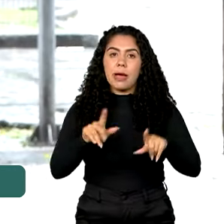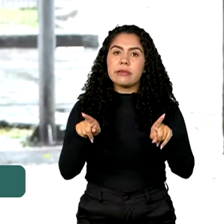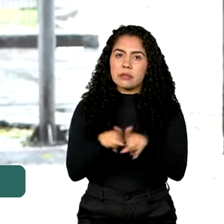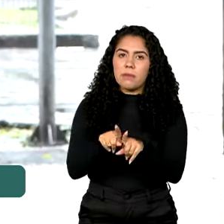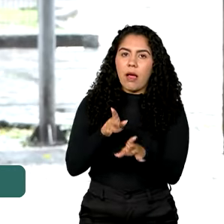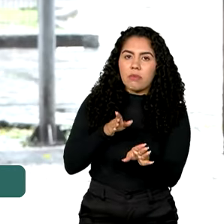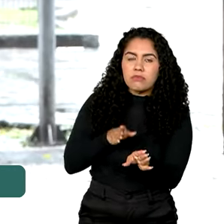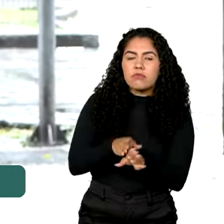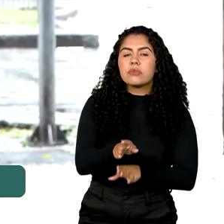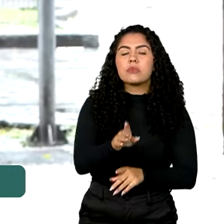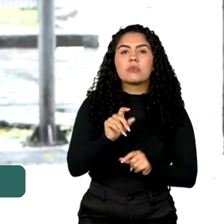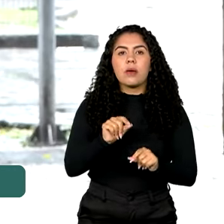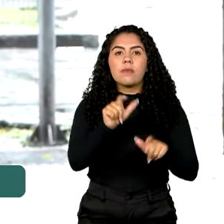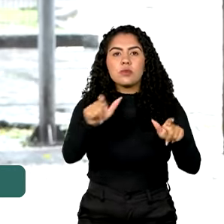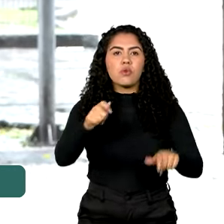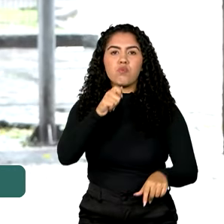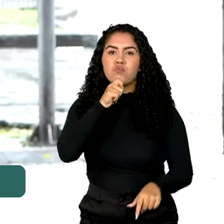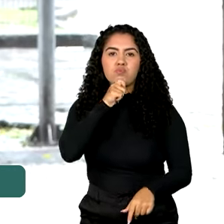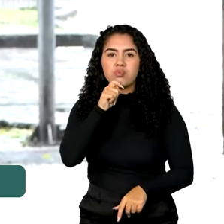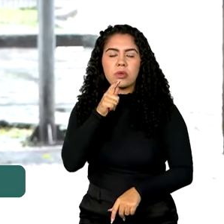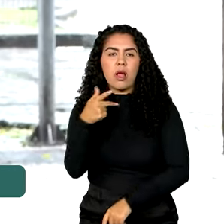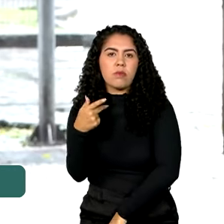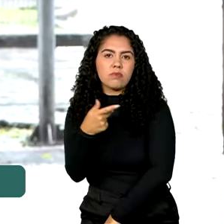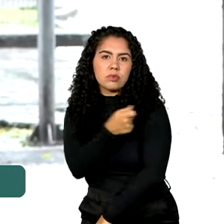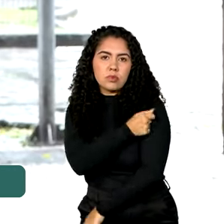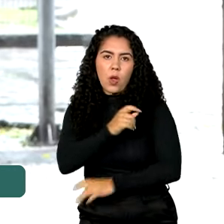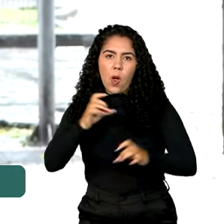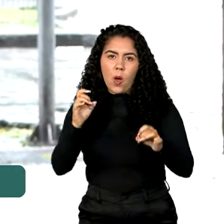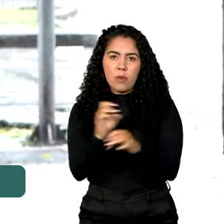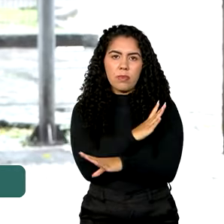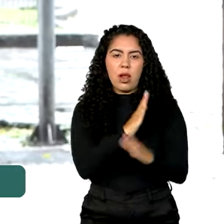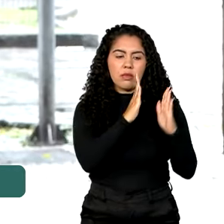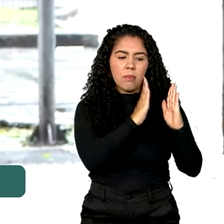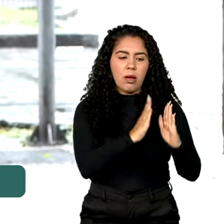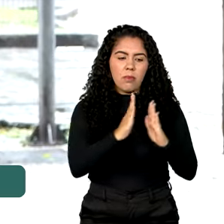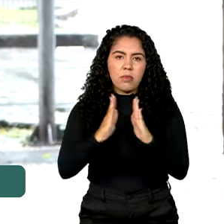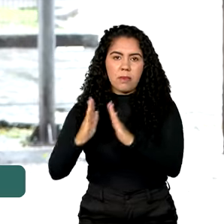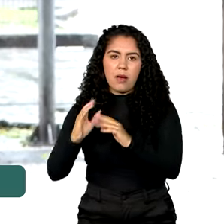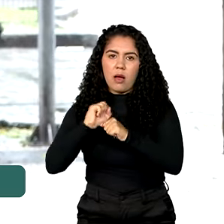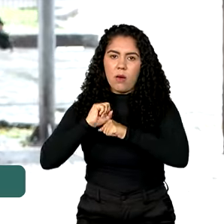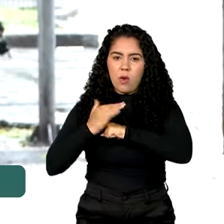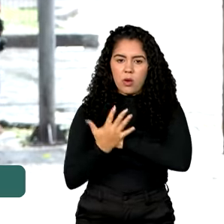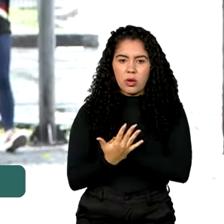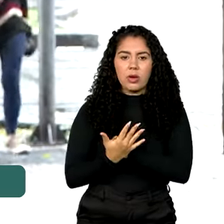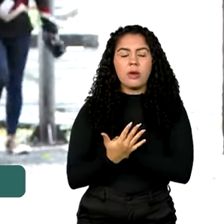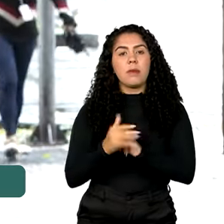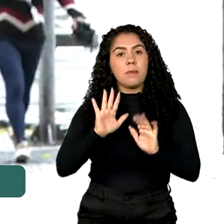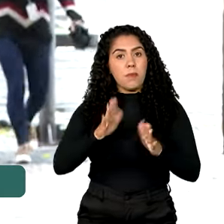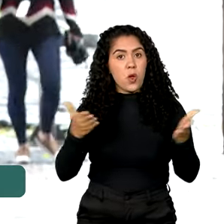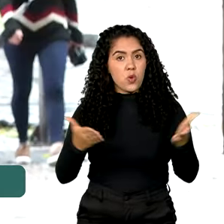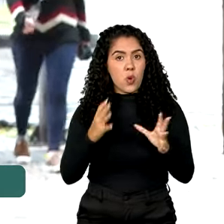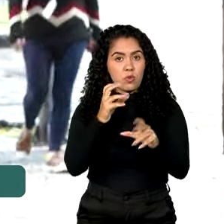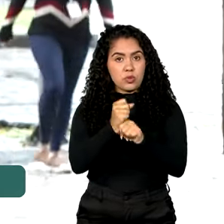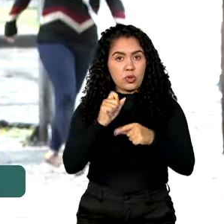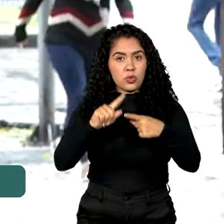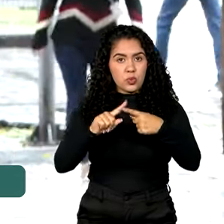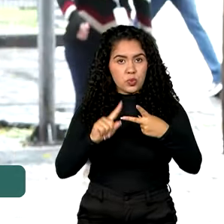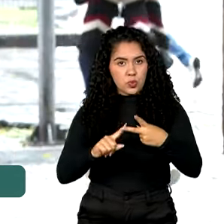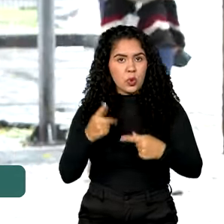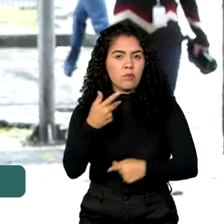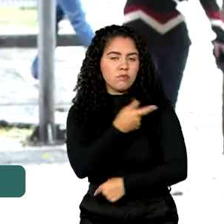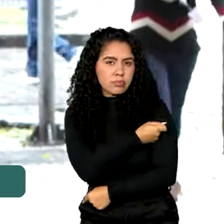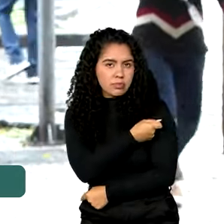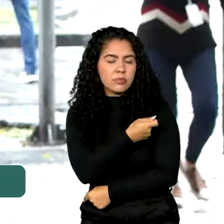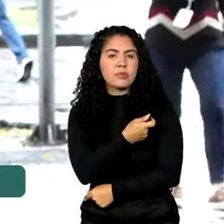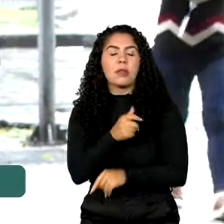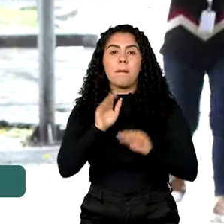hoje para quem não tomou o esquema vacinal completo da vacina contra a Covid, que hoje é de 2 doses. O Ministério da